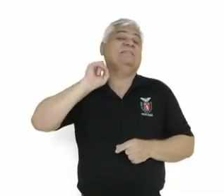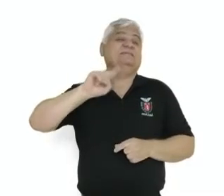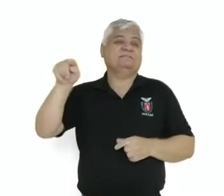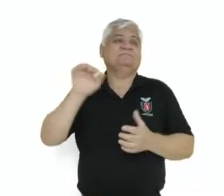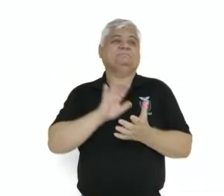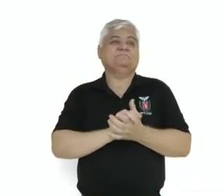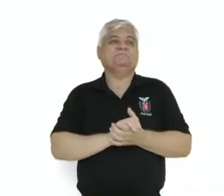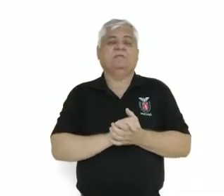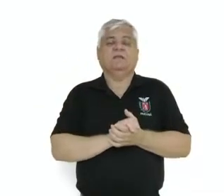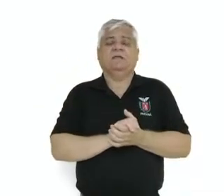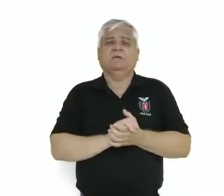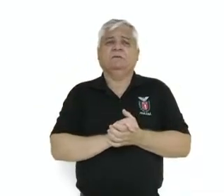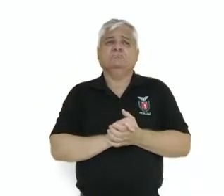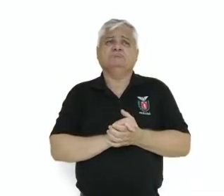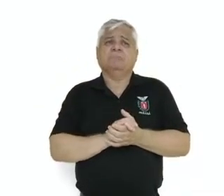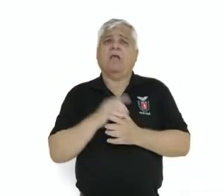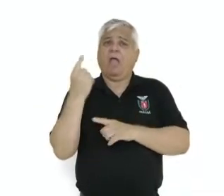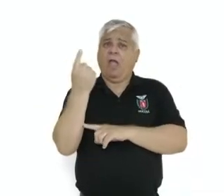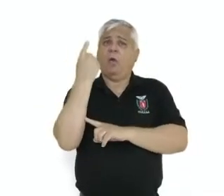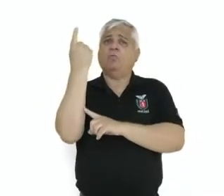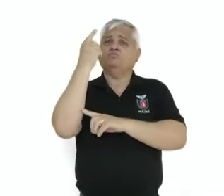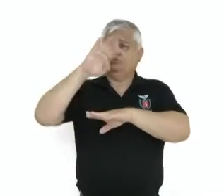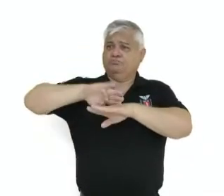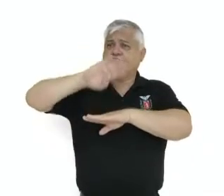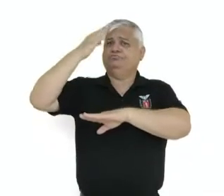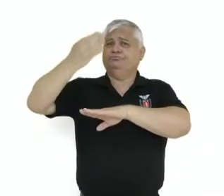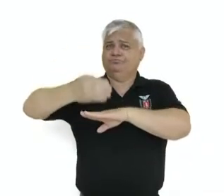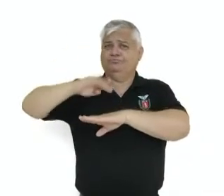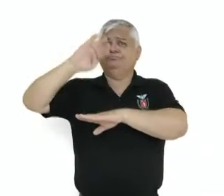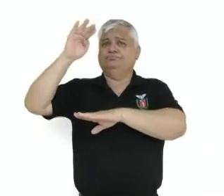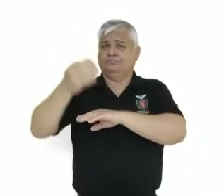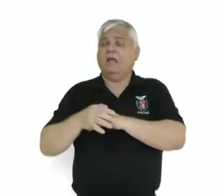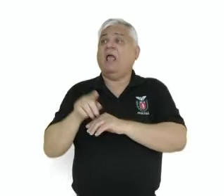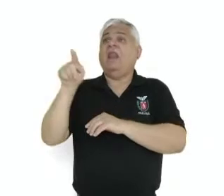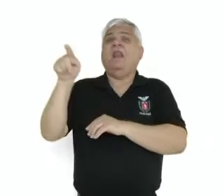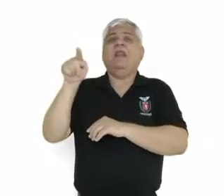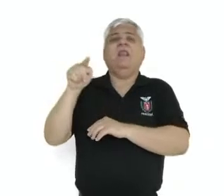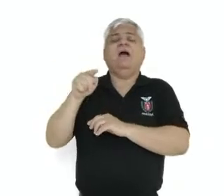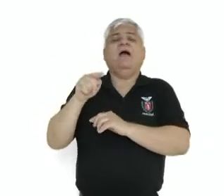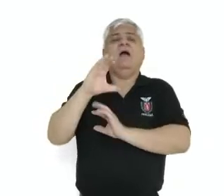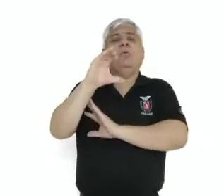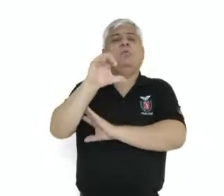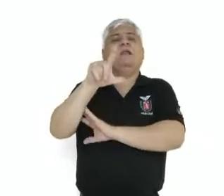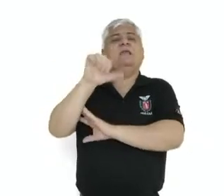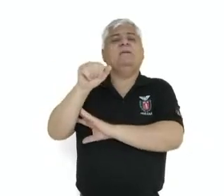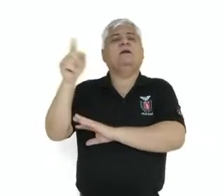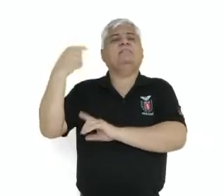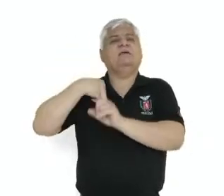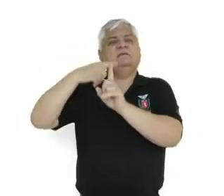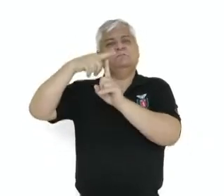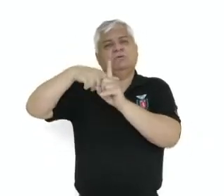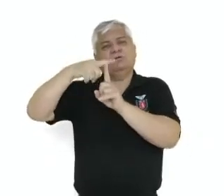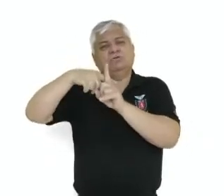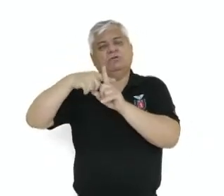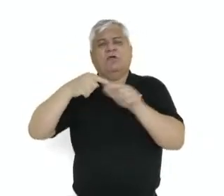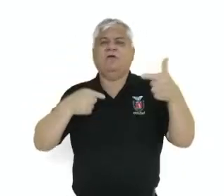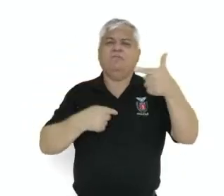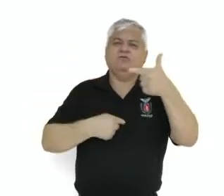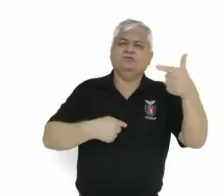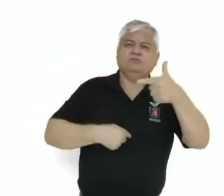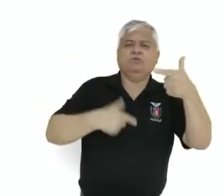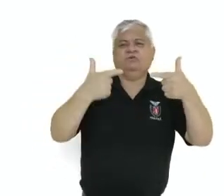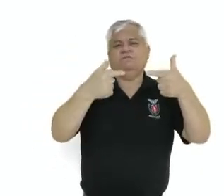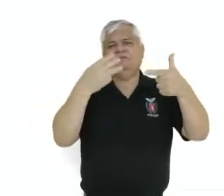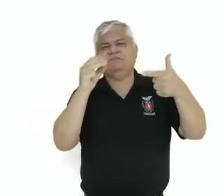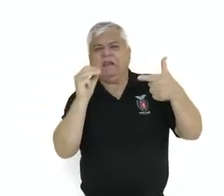Gerais, tropical de altitude. Que características a gente vai ter? Temperaturas que oscilam entre 22 e